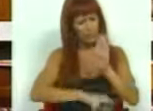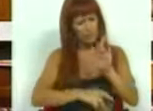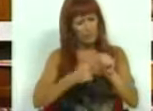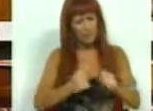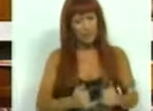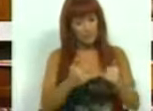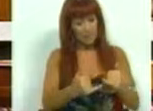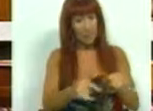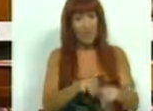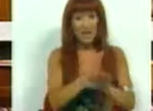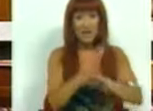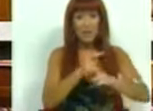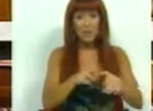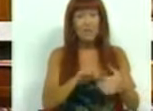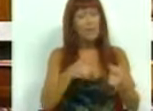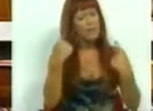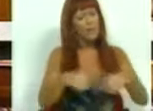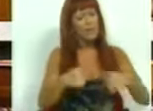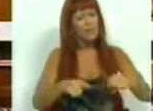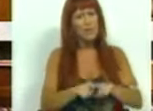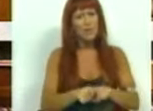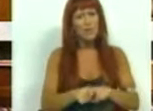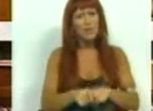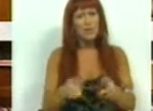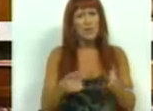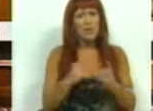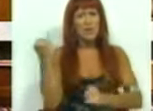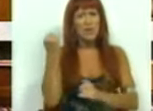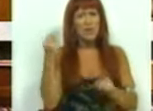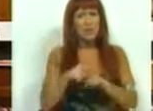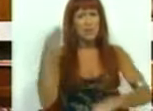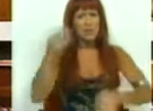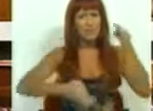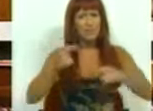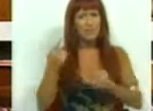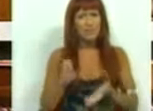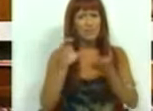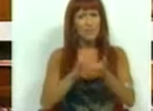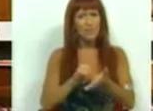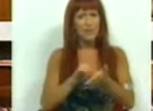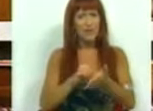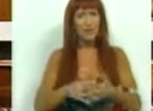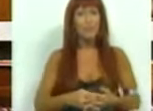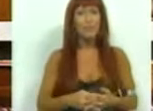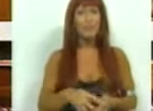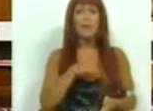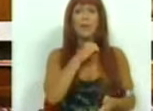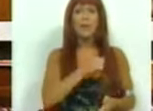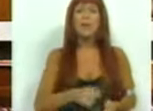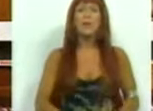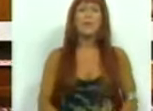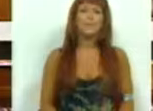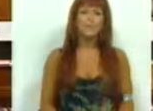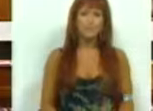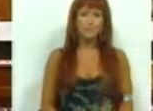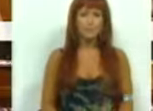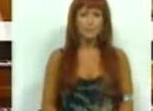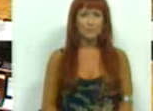que se segue, este setor fique dotado dos necessários instrumentos jurídicos e financeiros. Permite